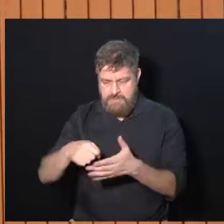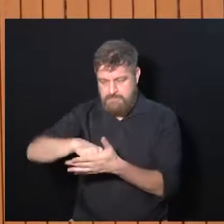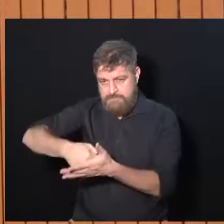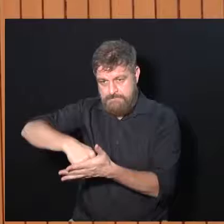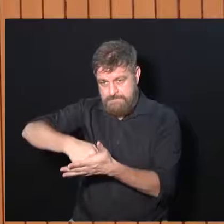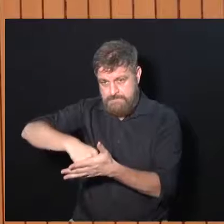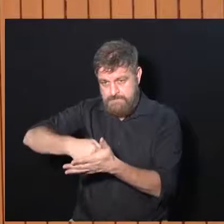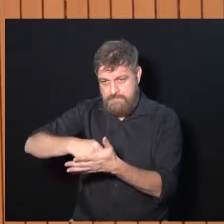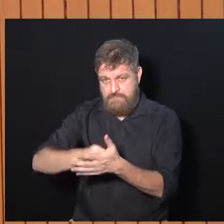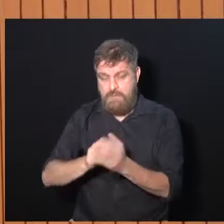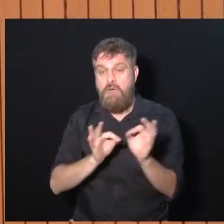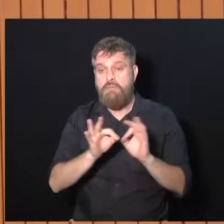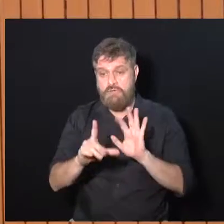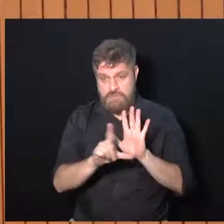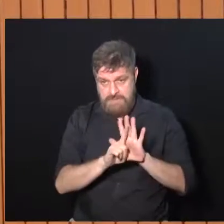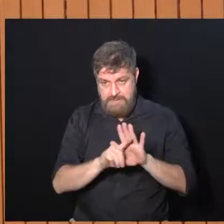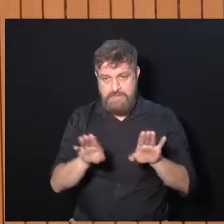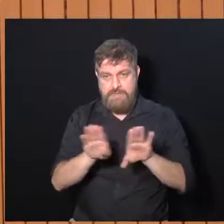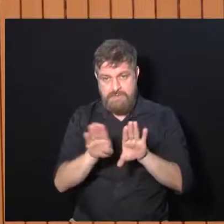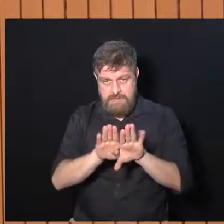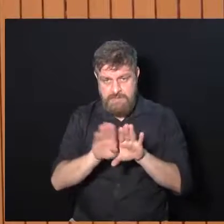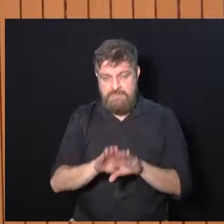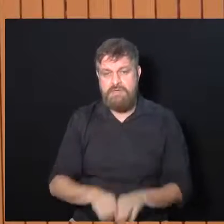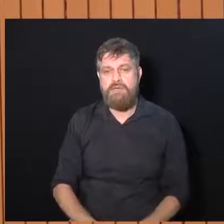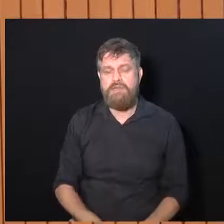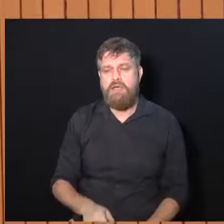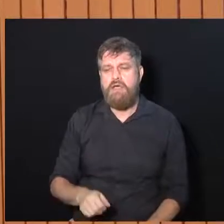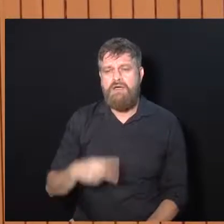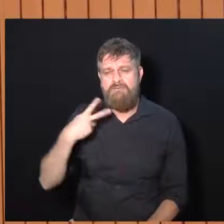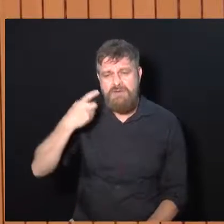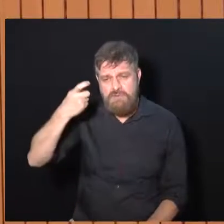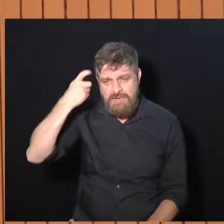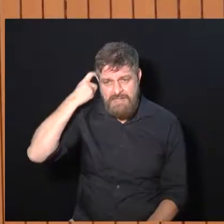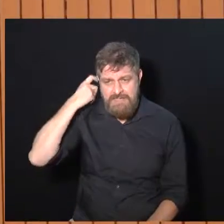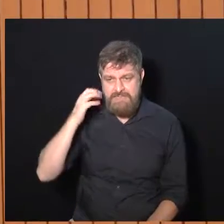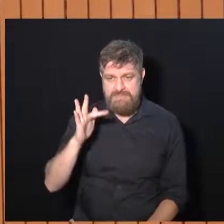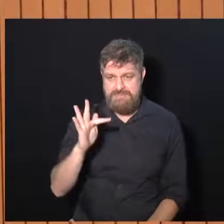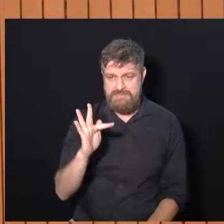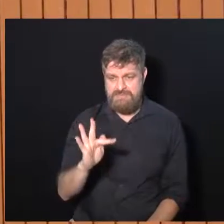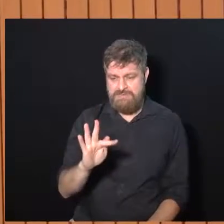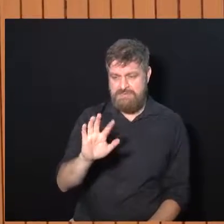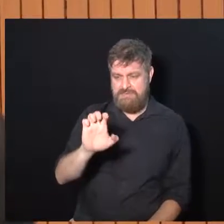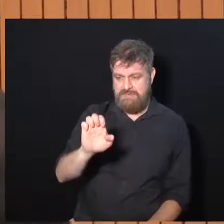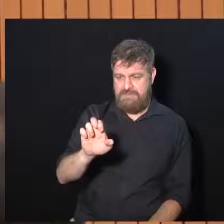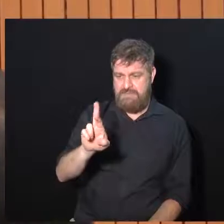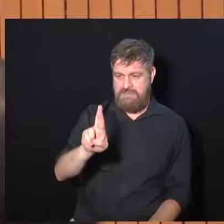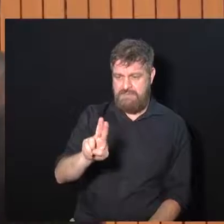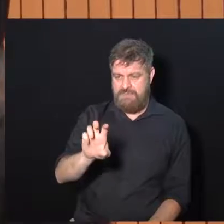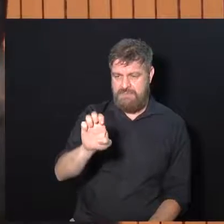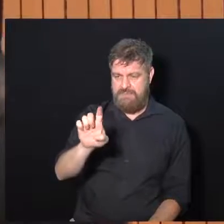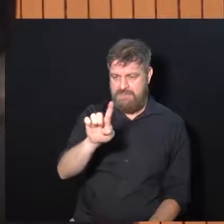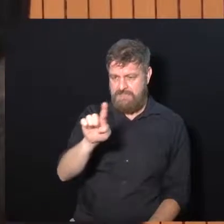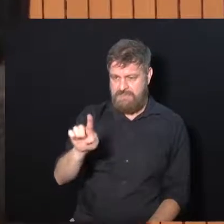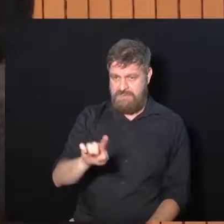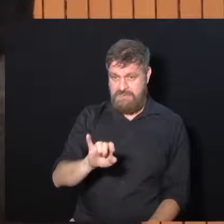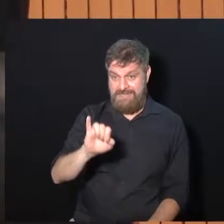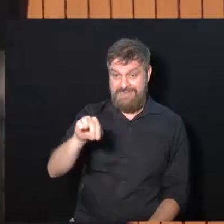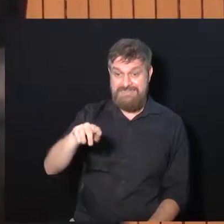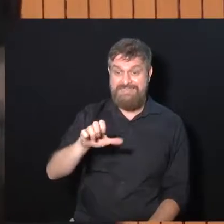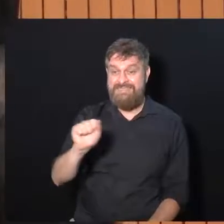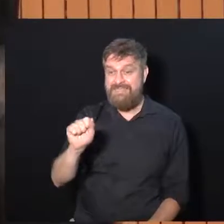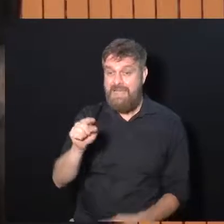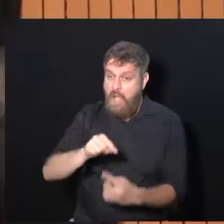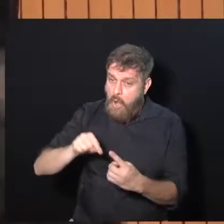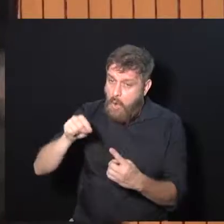foi um projeto de lei, na época da delegada Terezinha, vereadora, e que era exatamente para incentivar